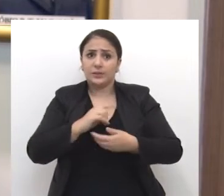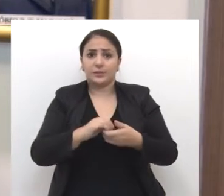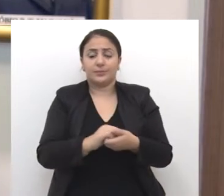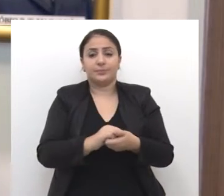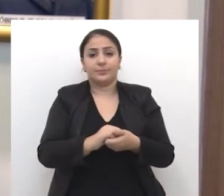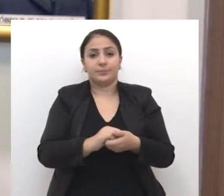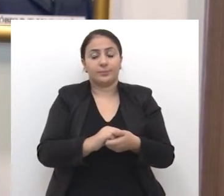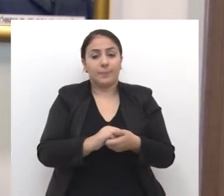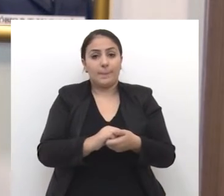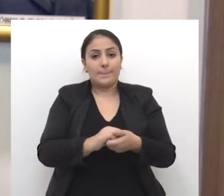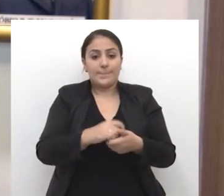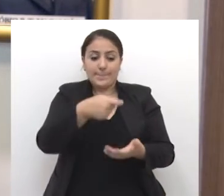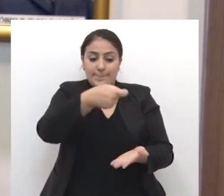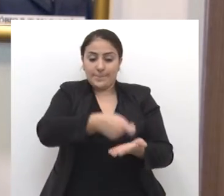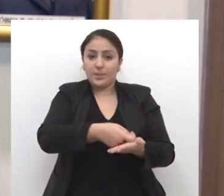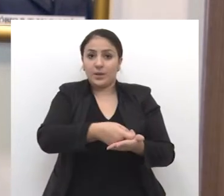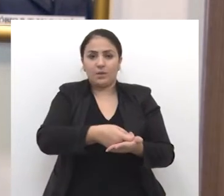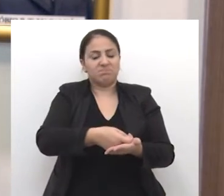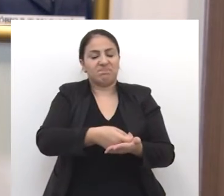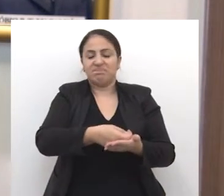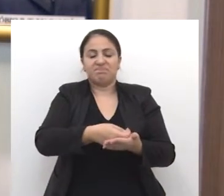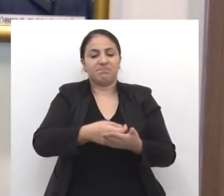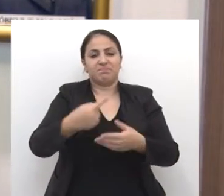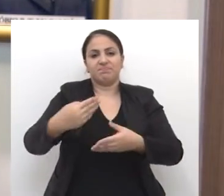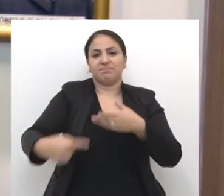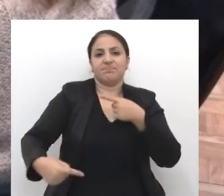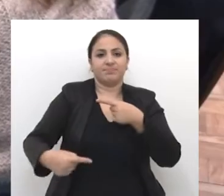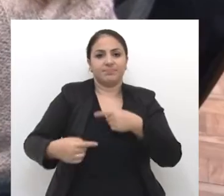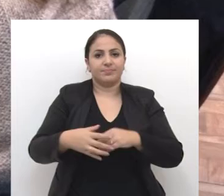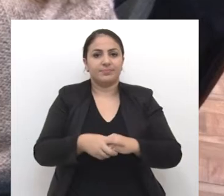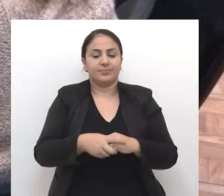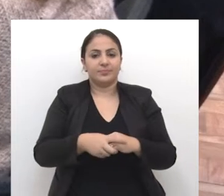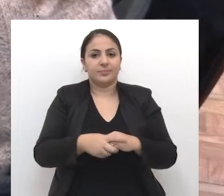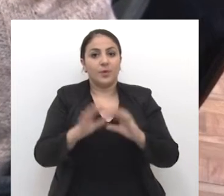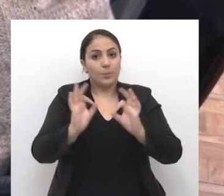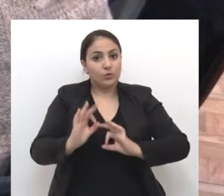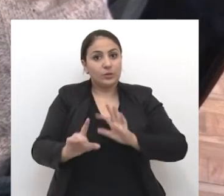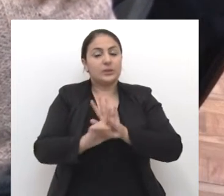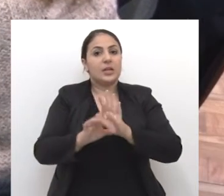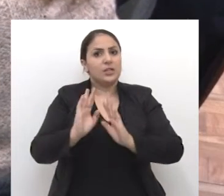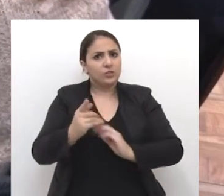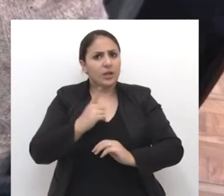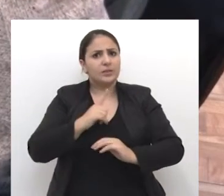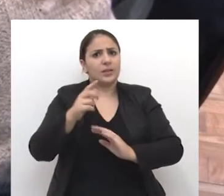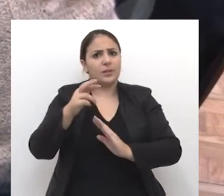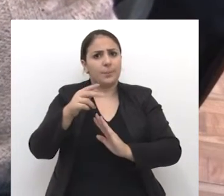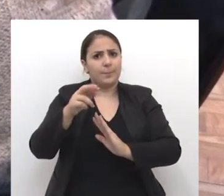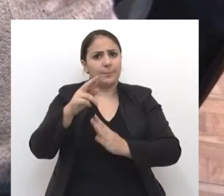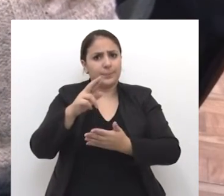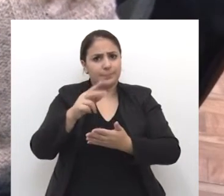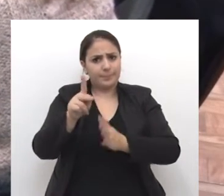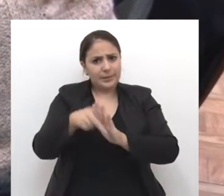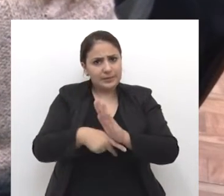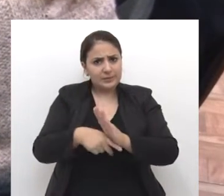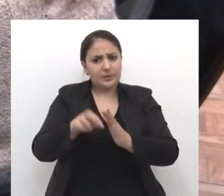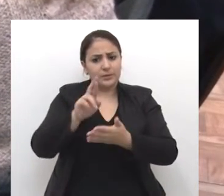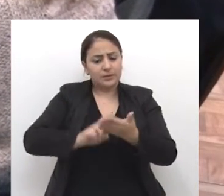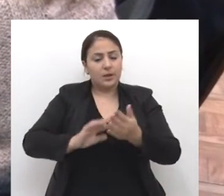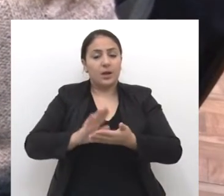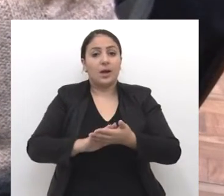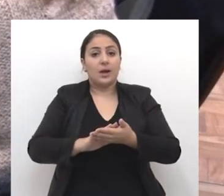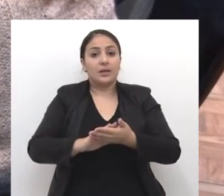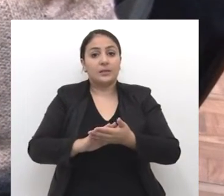têm esse treinamento. A obrigatoriedade, eu não concordo. O projeto de lei já recebeu parecer favorável para